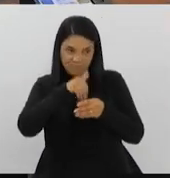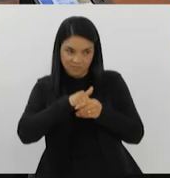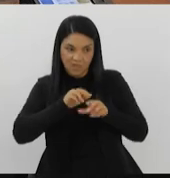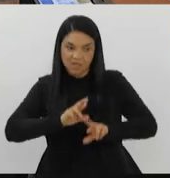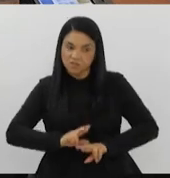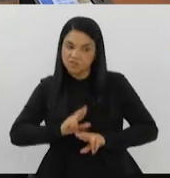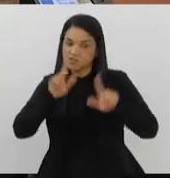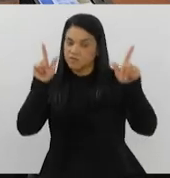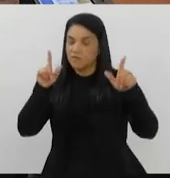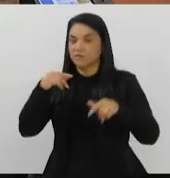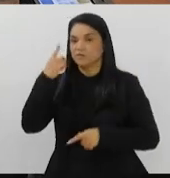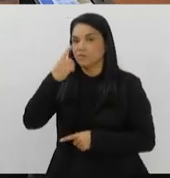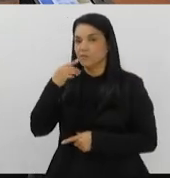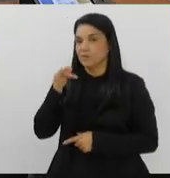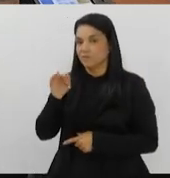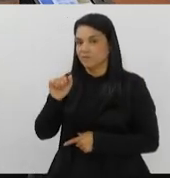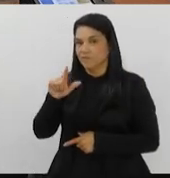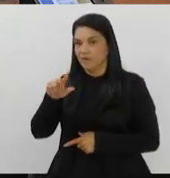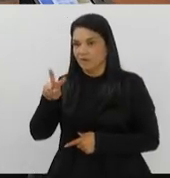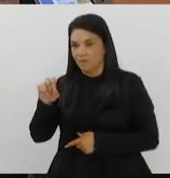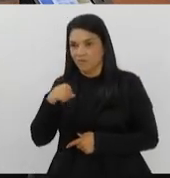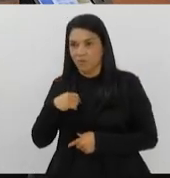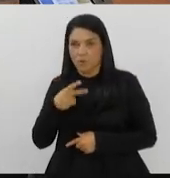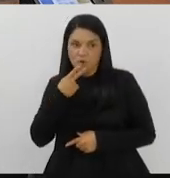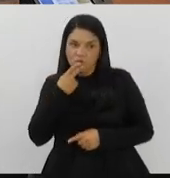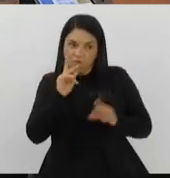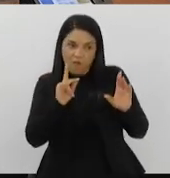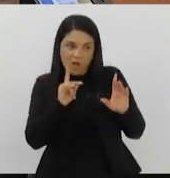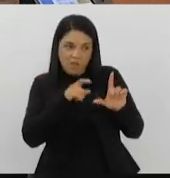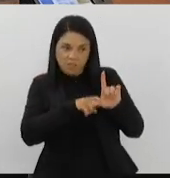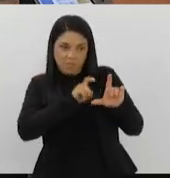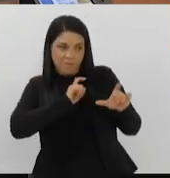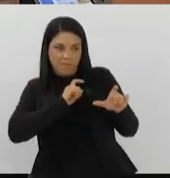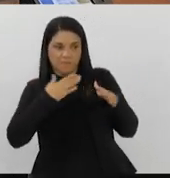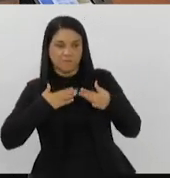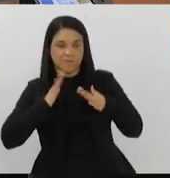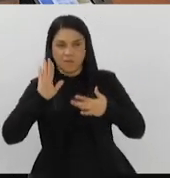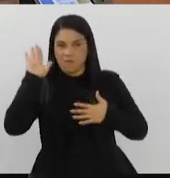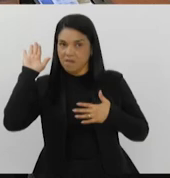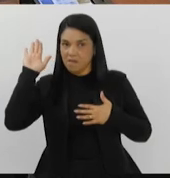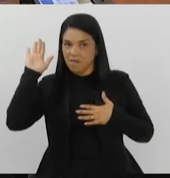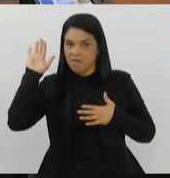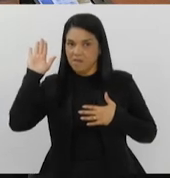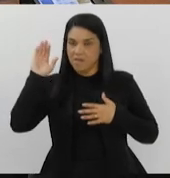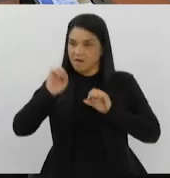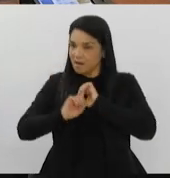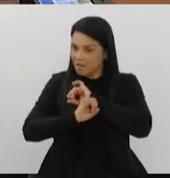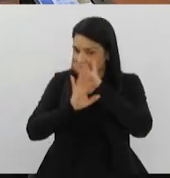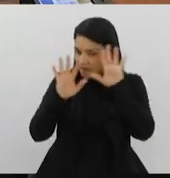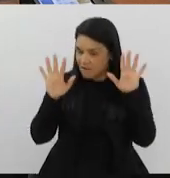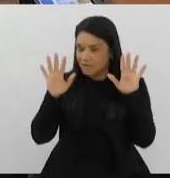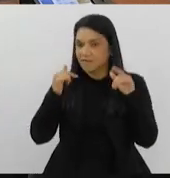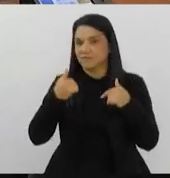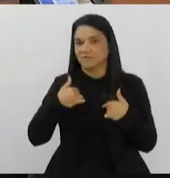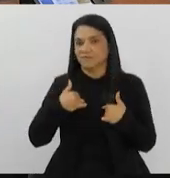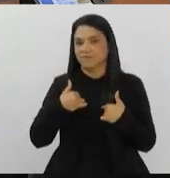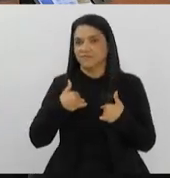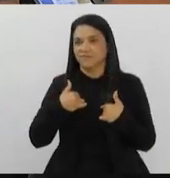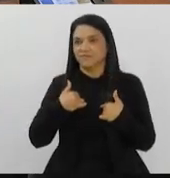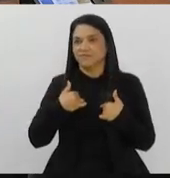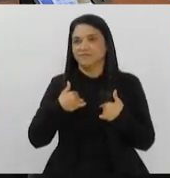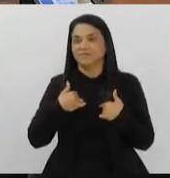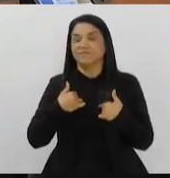Flávio Serafini. Eu sei. Não falei que nenhuma declaração foi dependente da minha, só para deixar claro. Acho que a gente, justamente por esse exercício